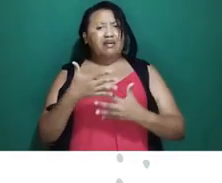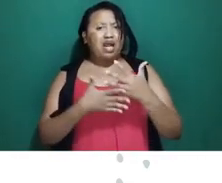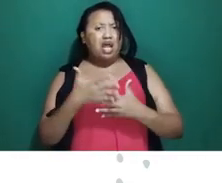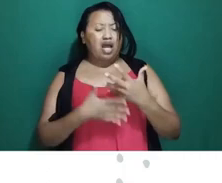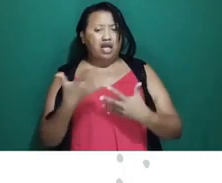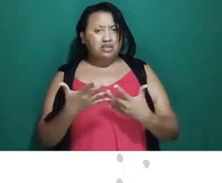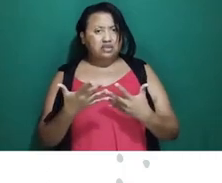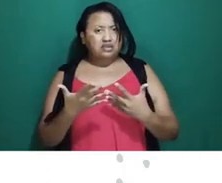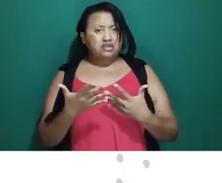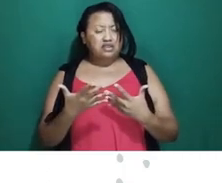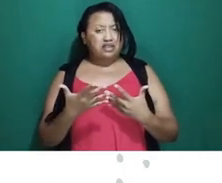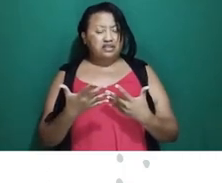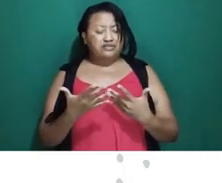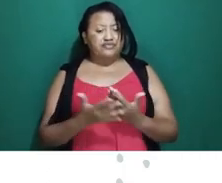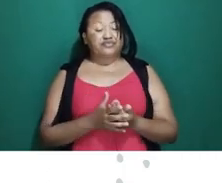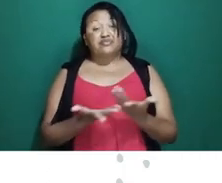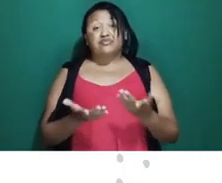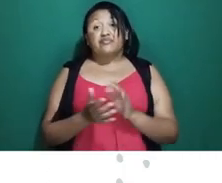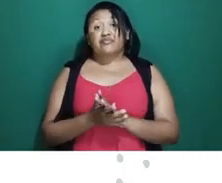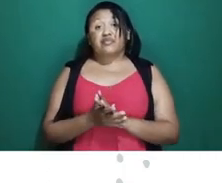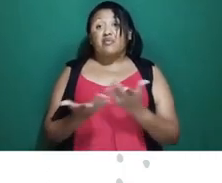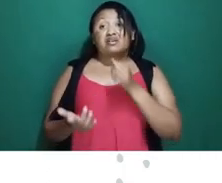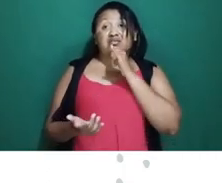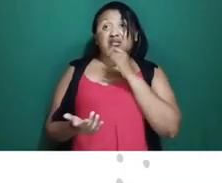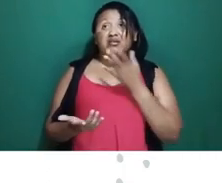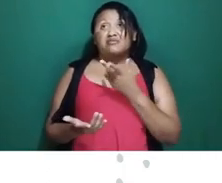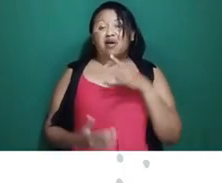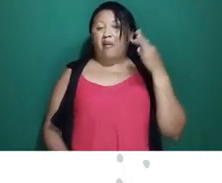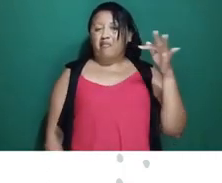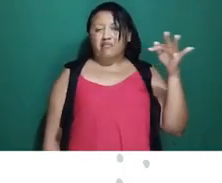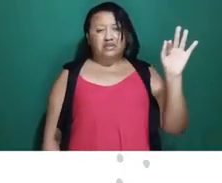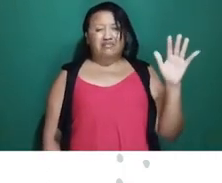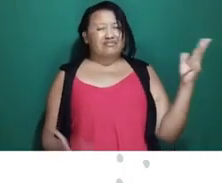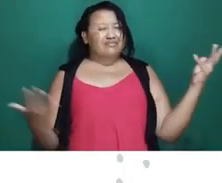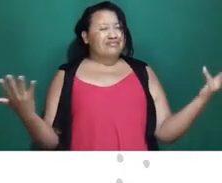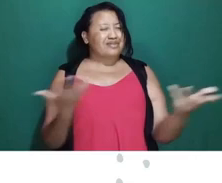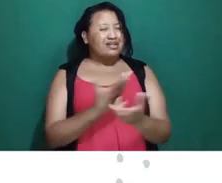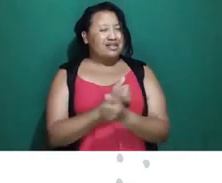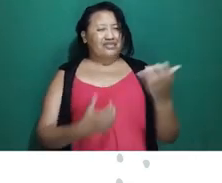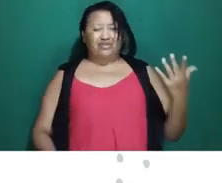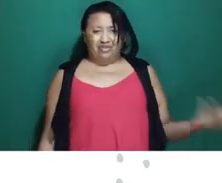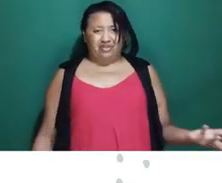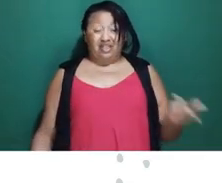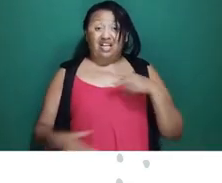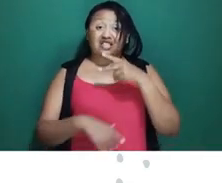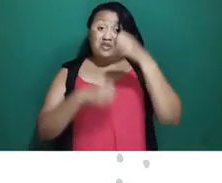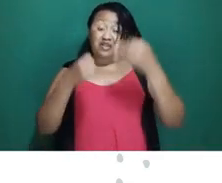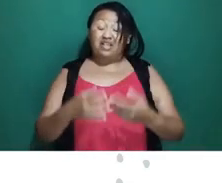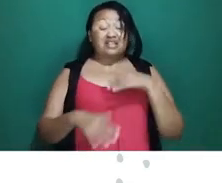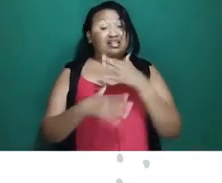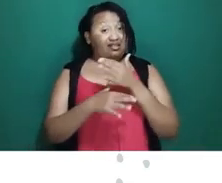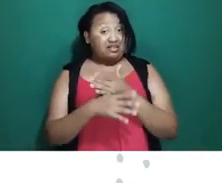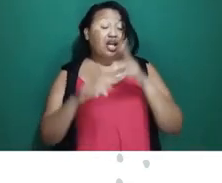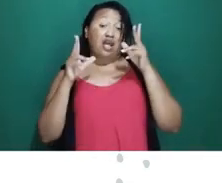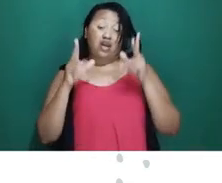do padrão de gênero e um exemplo Paris é maravilhosa a gente tá falando da cidade a cidade de